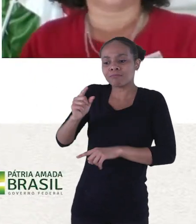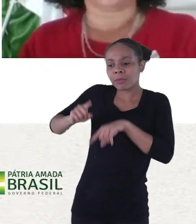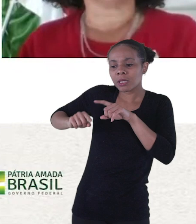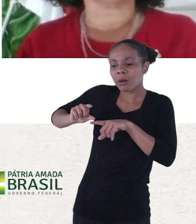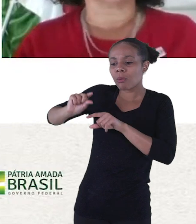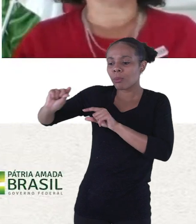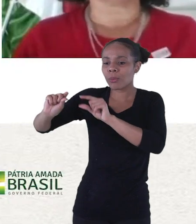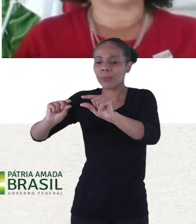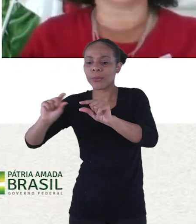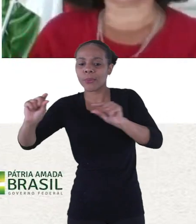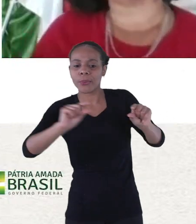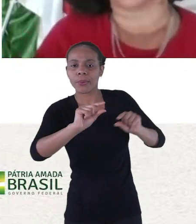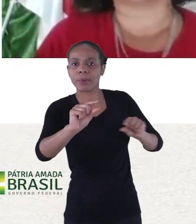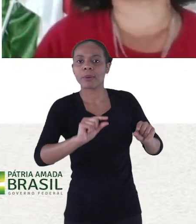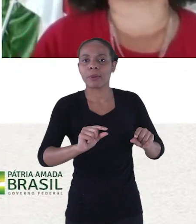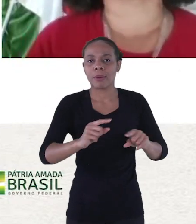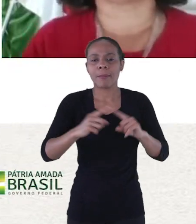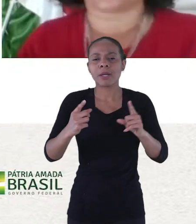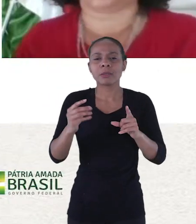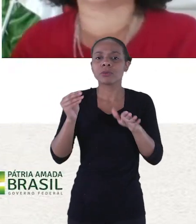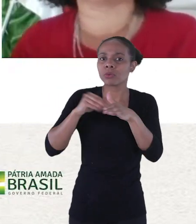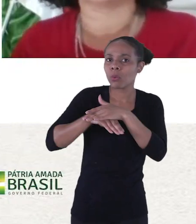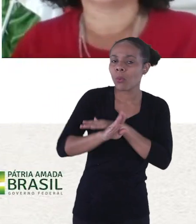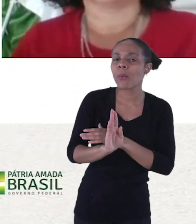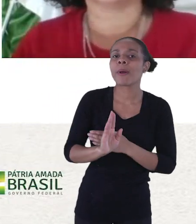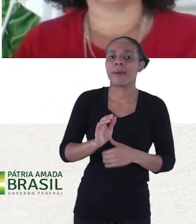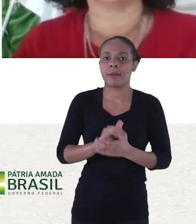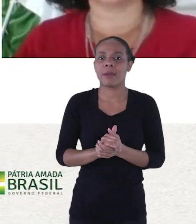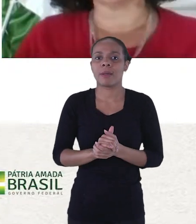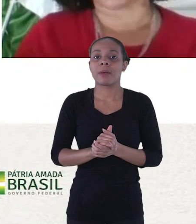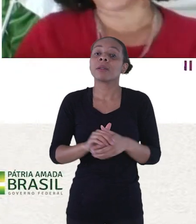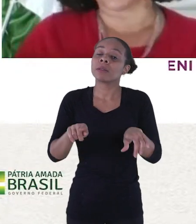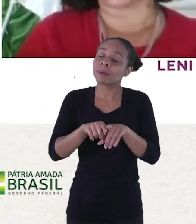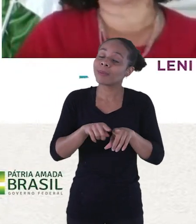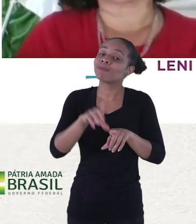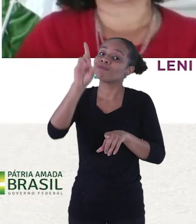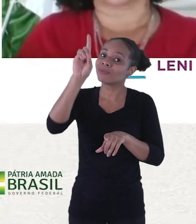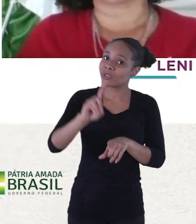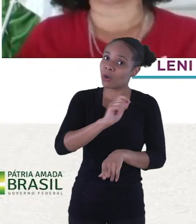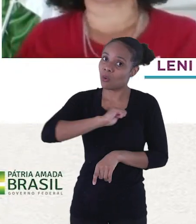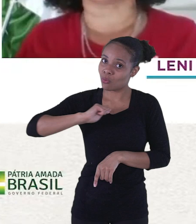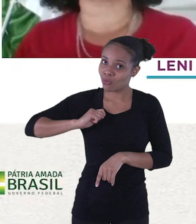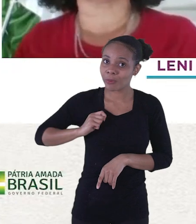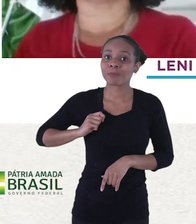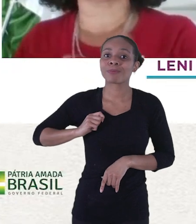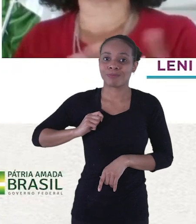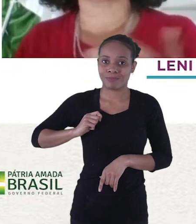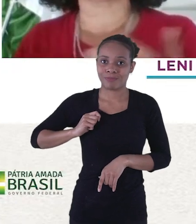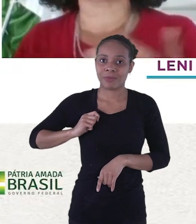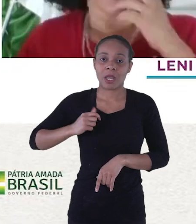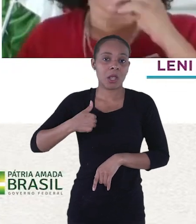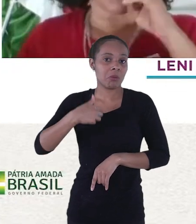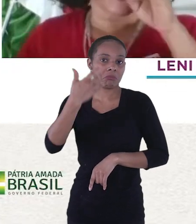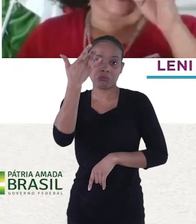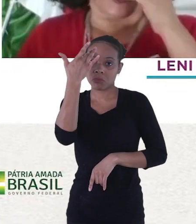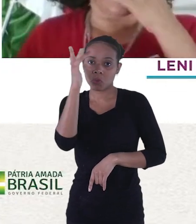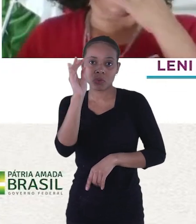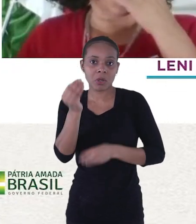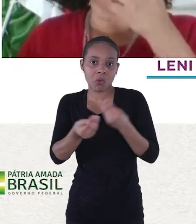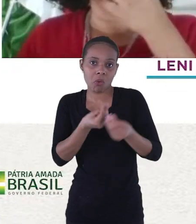está preservado tem a ver também com direitos autorais, né, com compra de direitos autorais. Eu não sei, o Tom talvez